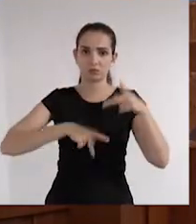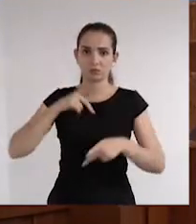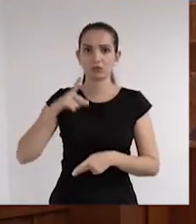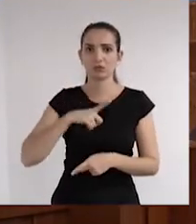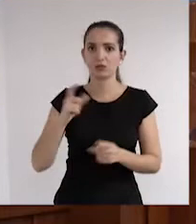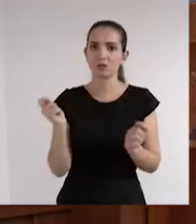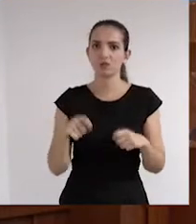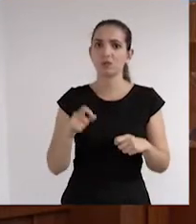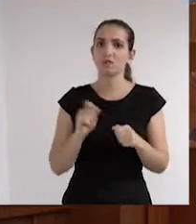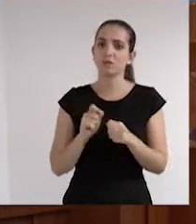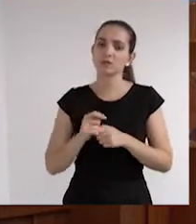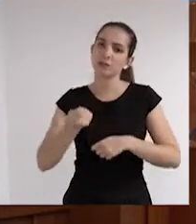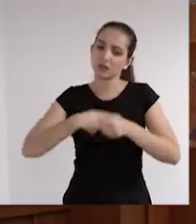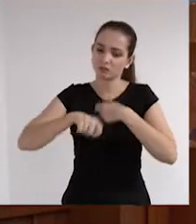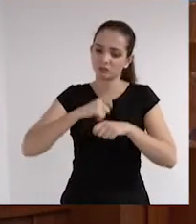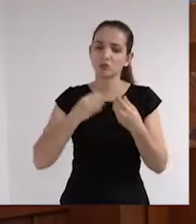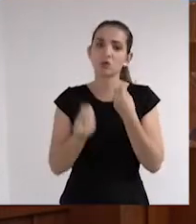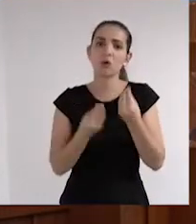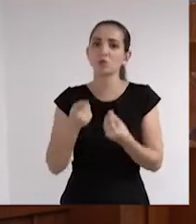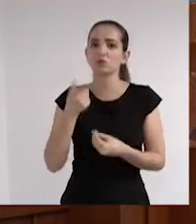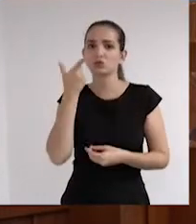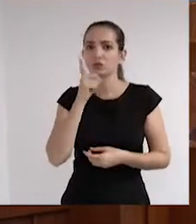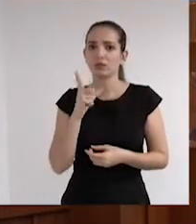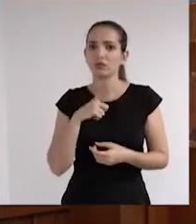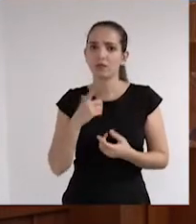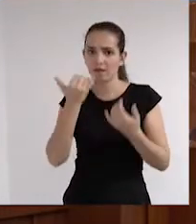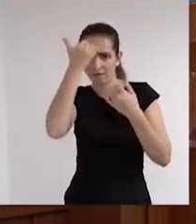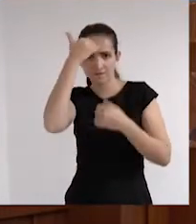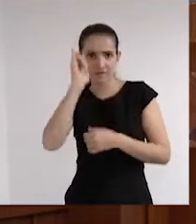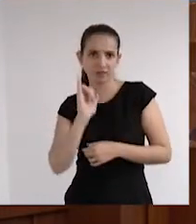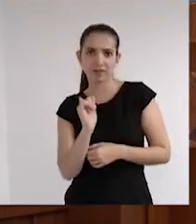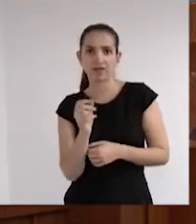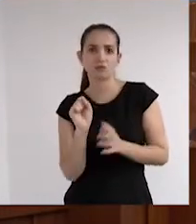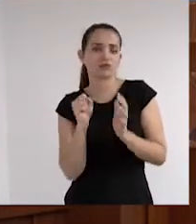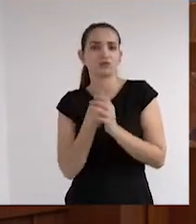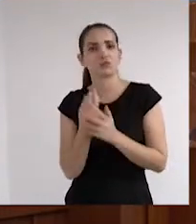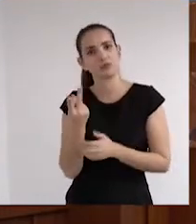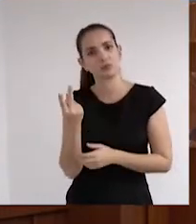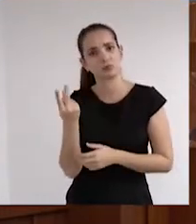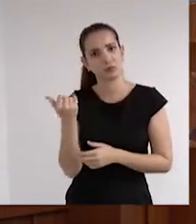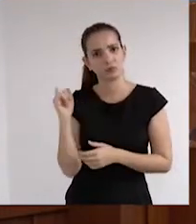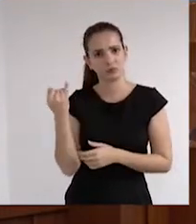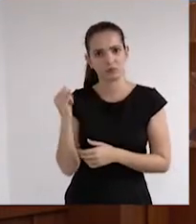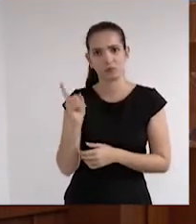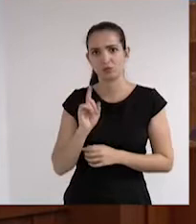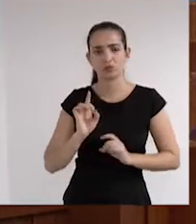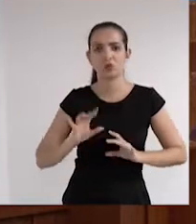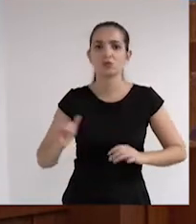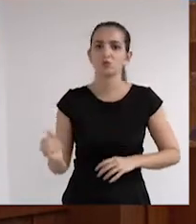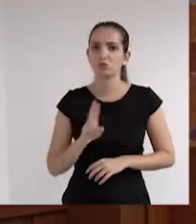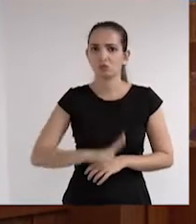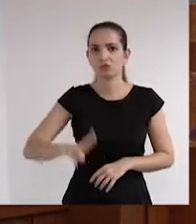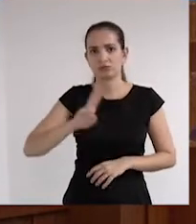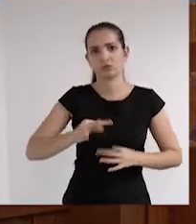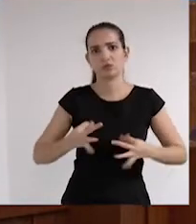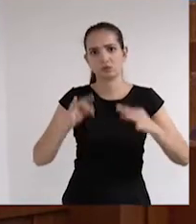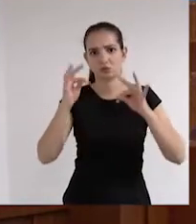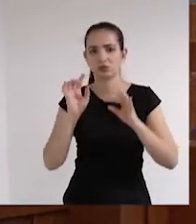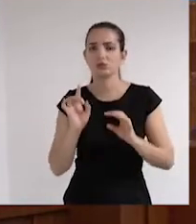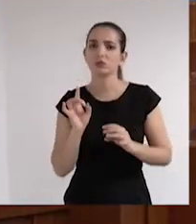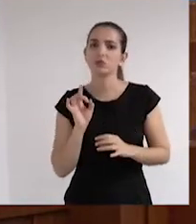capacitado para fazer o controle. Como que você combate sonegação? Não é só usando a tecnologia, não é só fazendo o